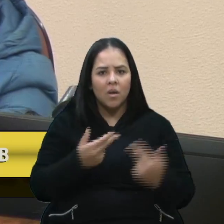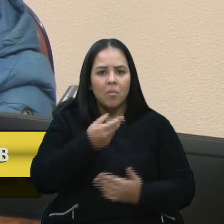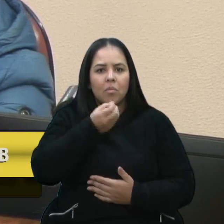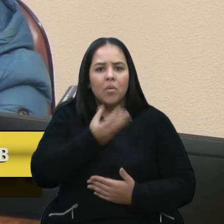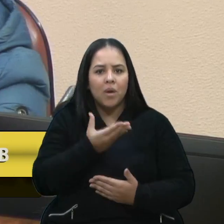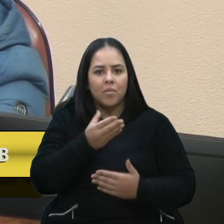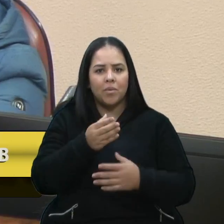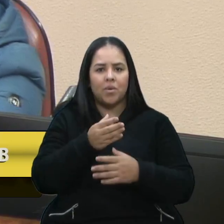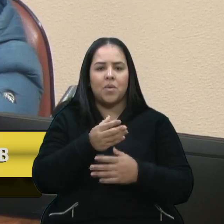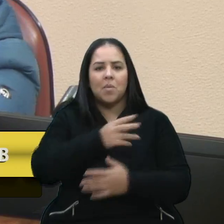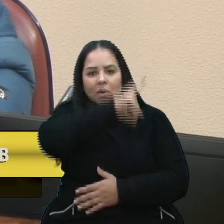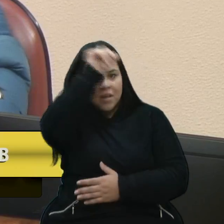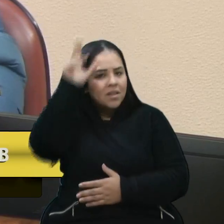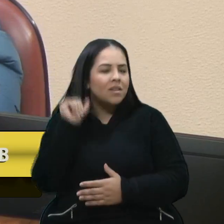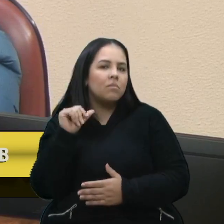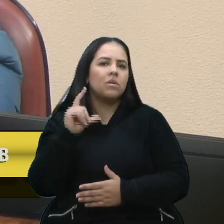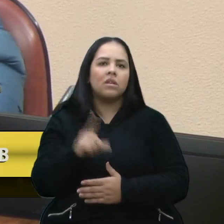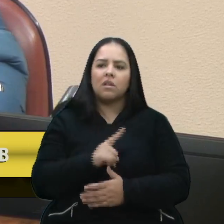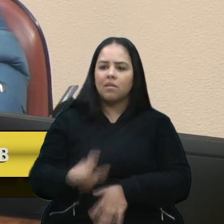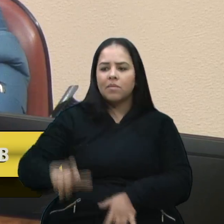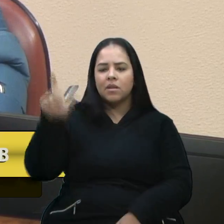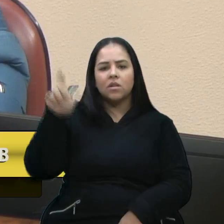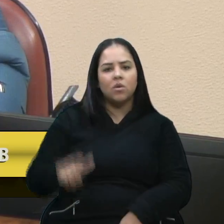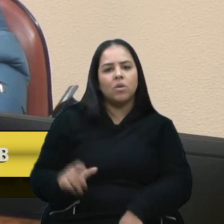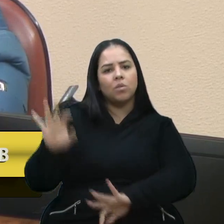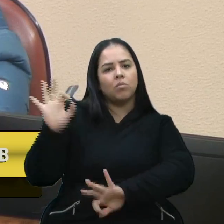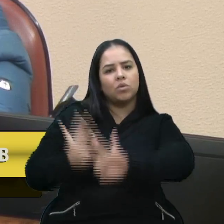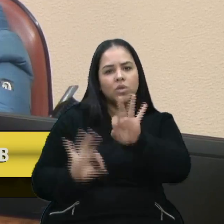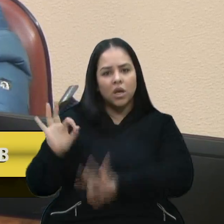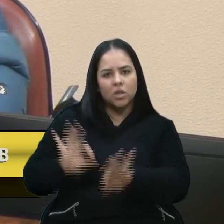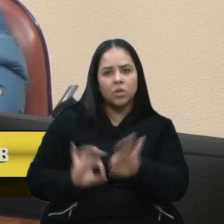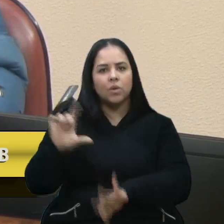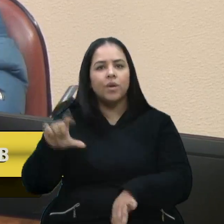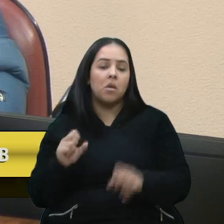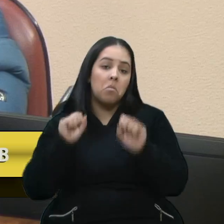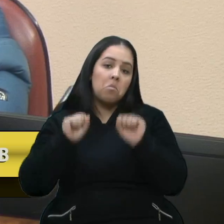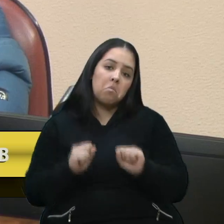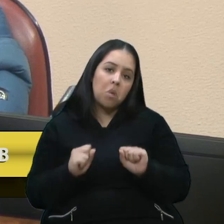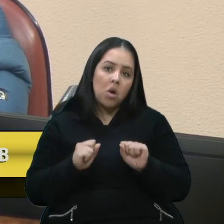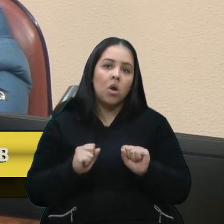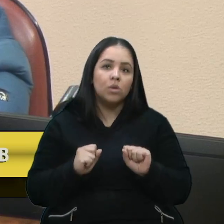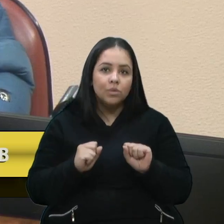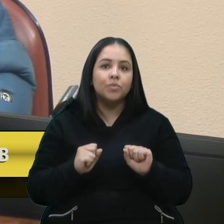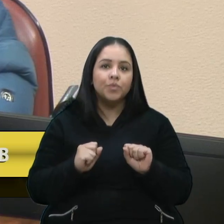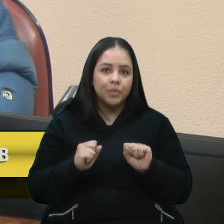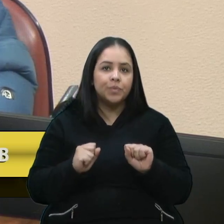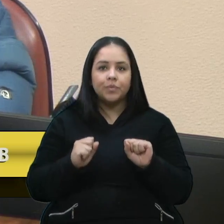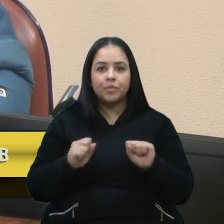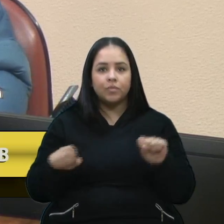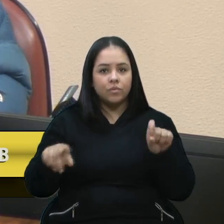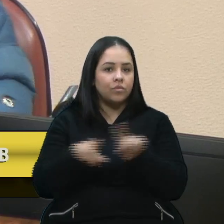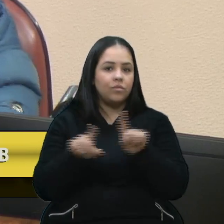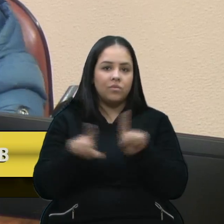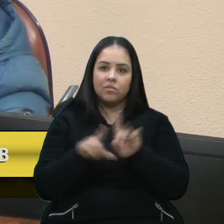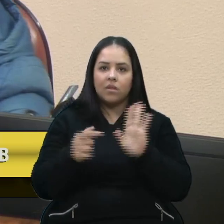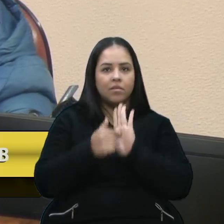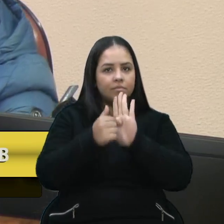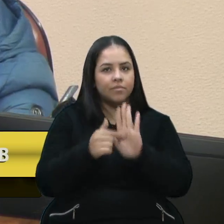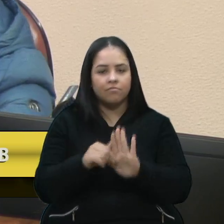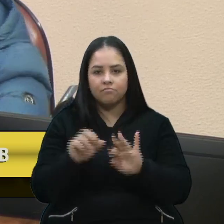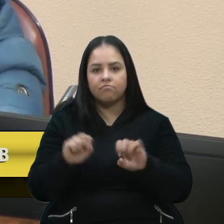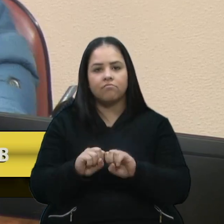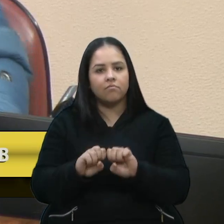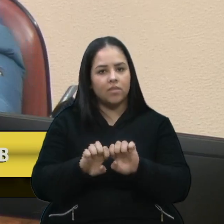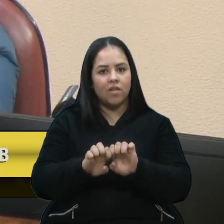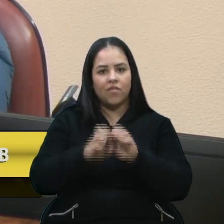ganha o recurso ou tenha o projeto escolhido, que ele possa ou se apresentar em eventos do município de Caxias do